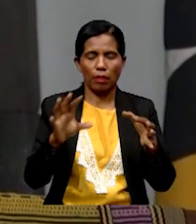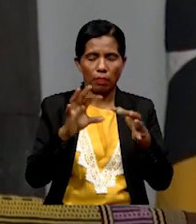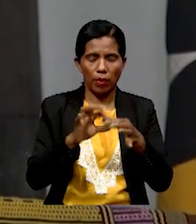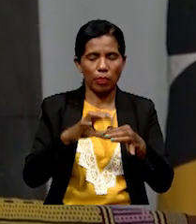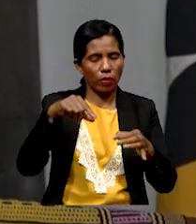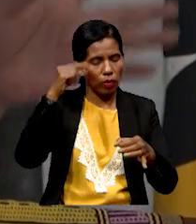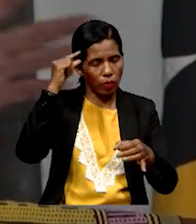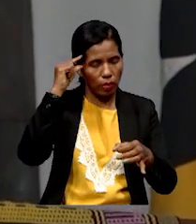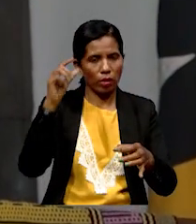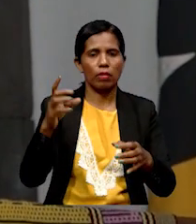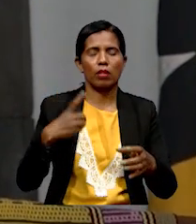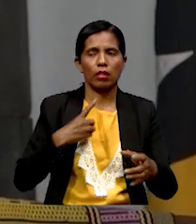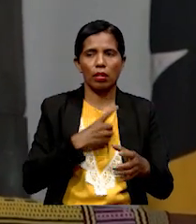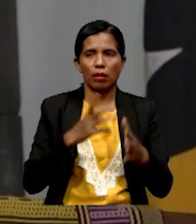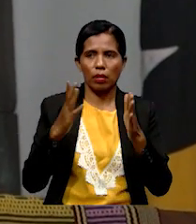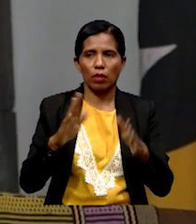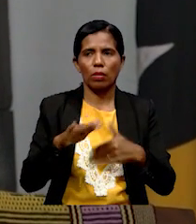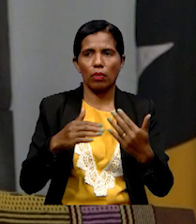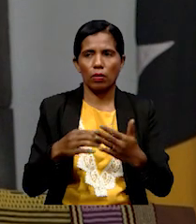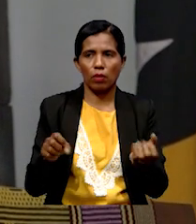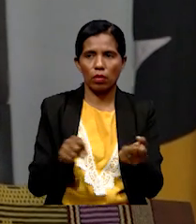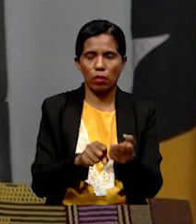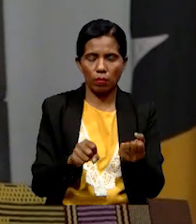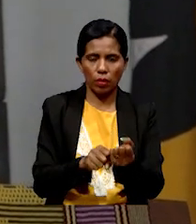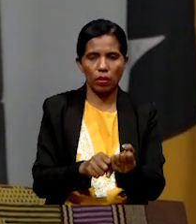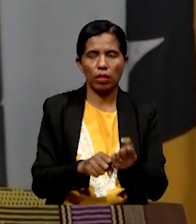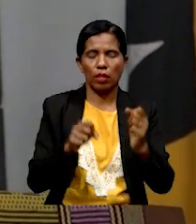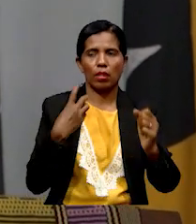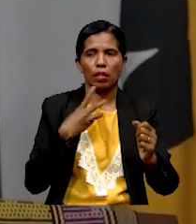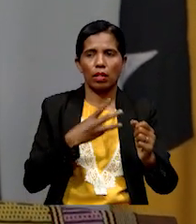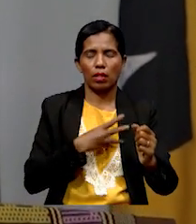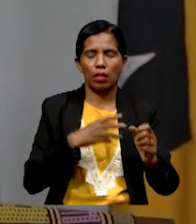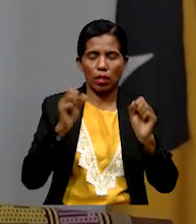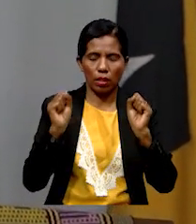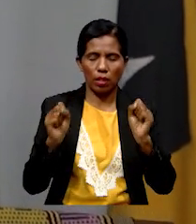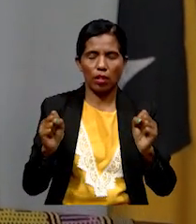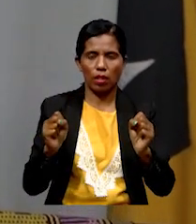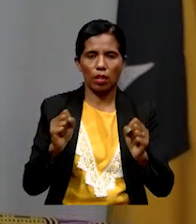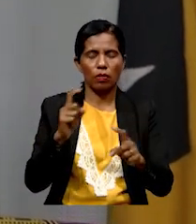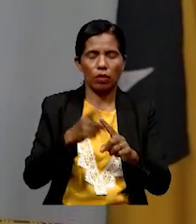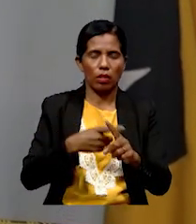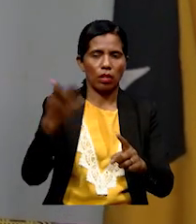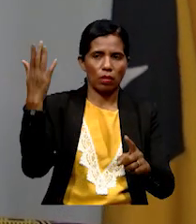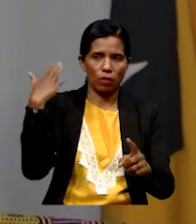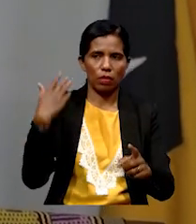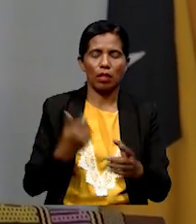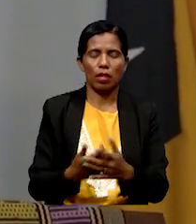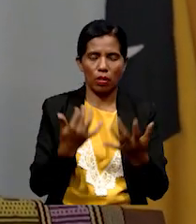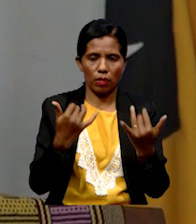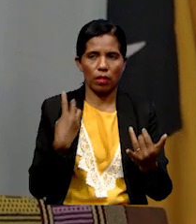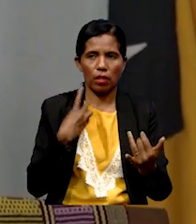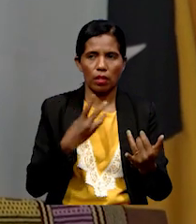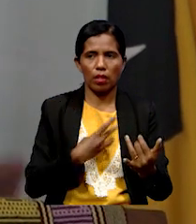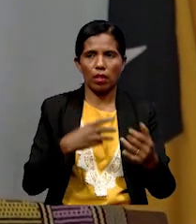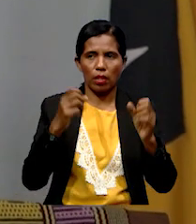deputado, hutu hutu nebe mo fo apoio durante ita nem comício fulena liva e o ruim ita